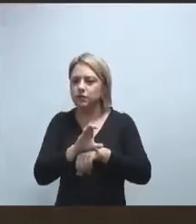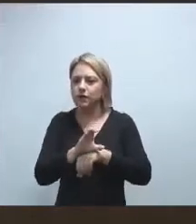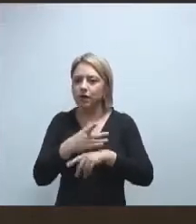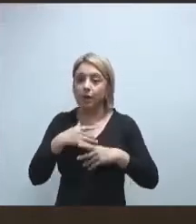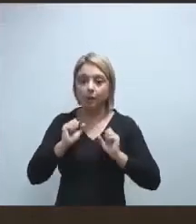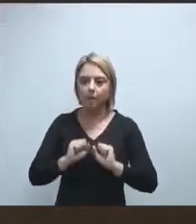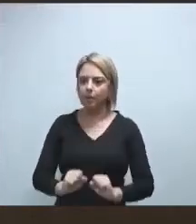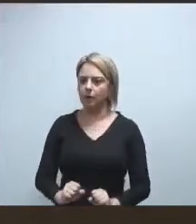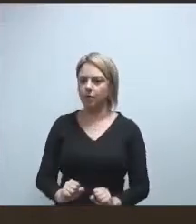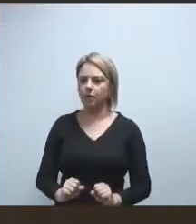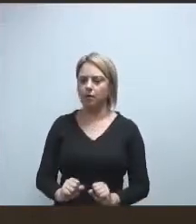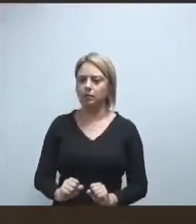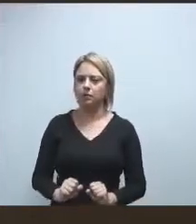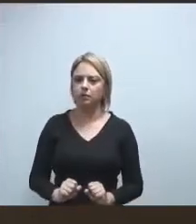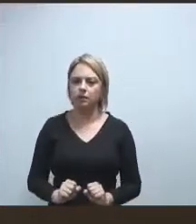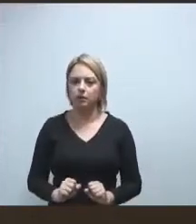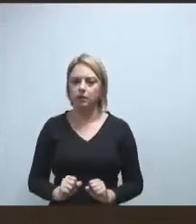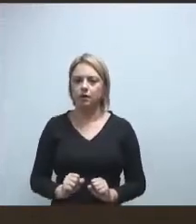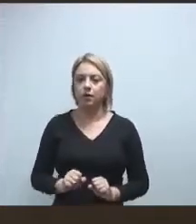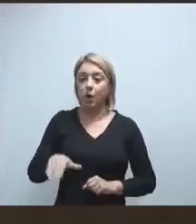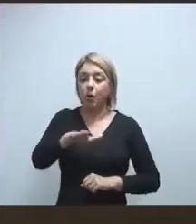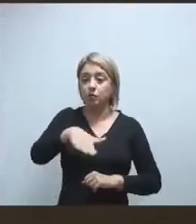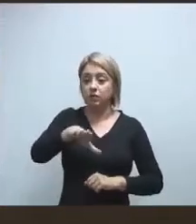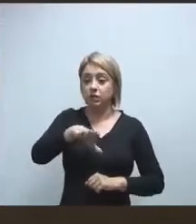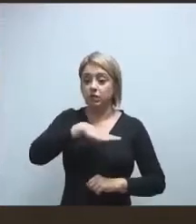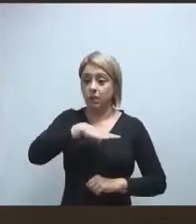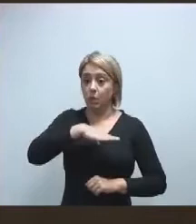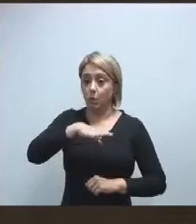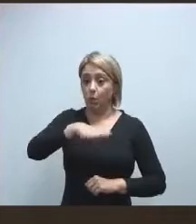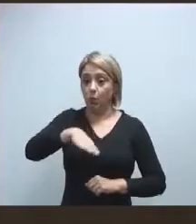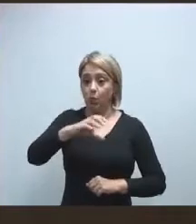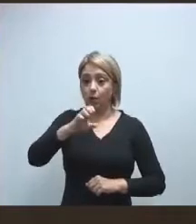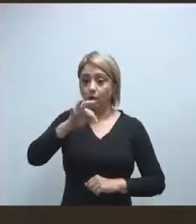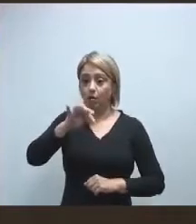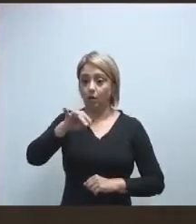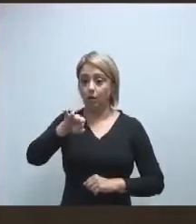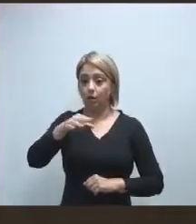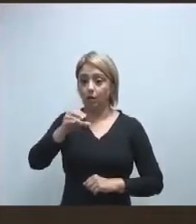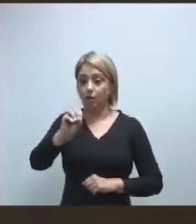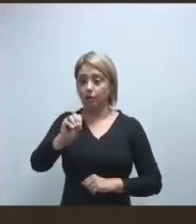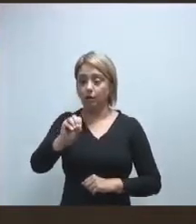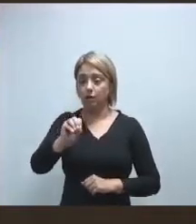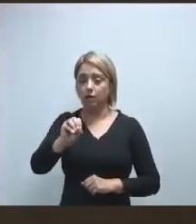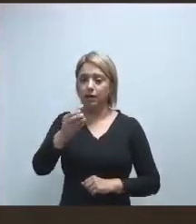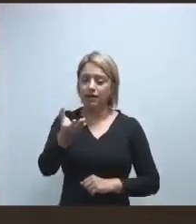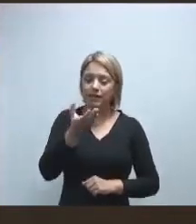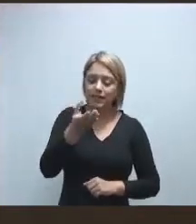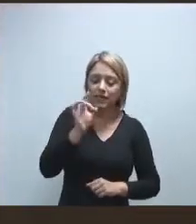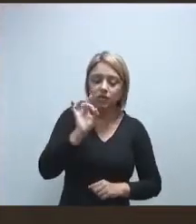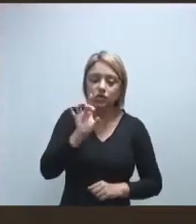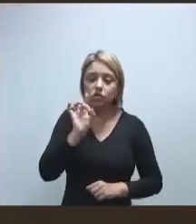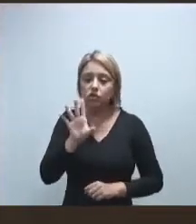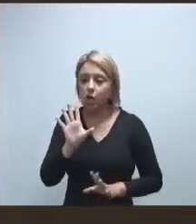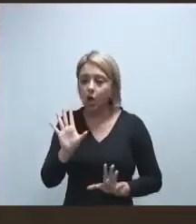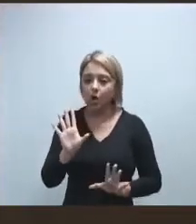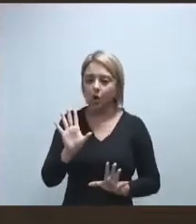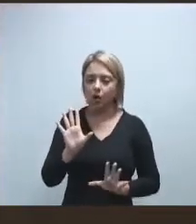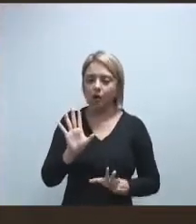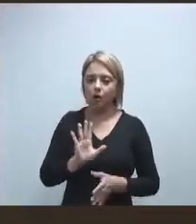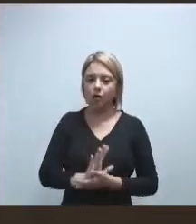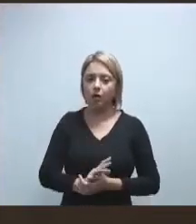poderosas o centrão por exemplo o centrão que iria apenas e tão somente